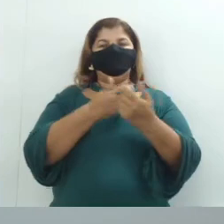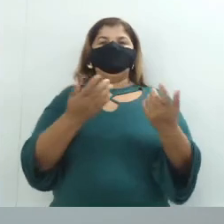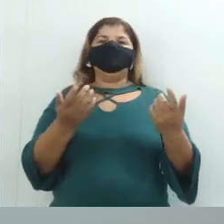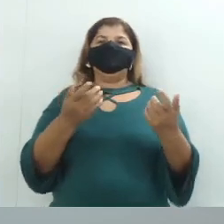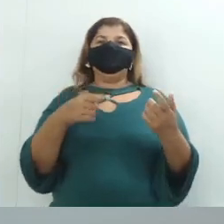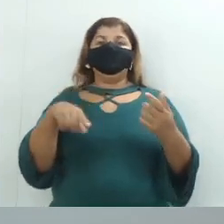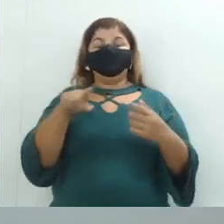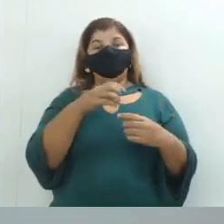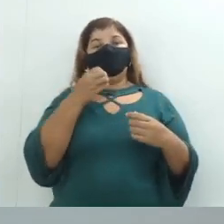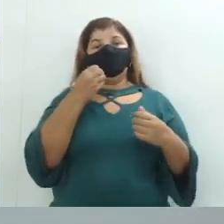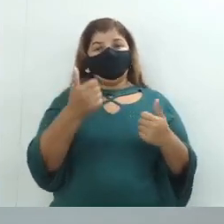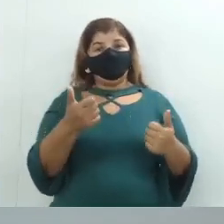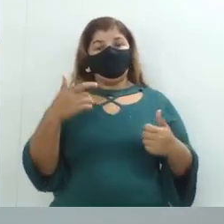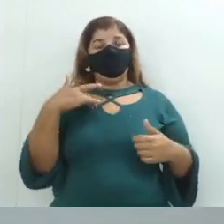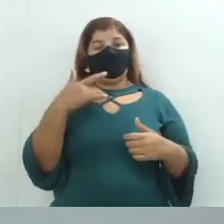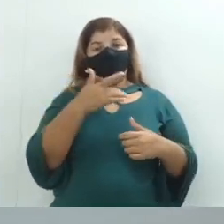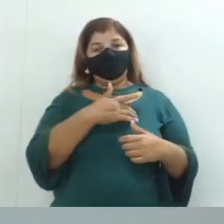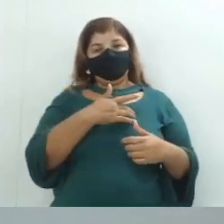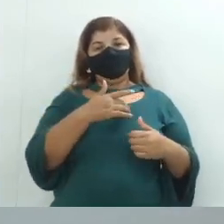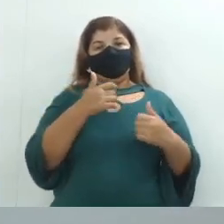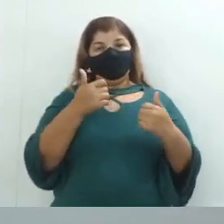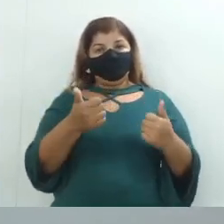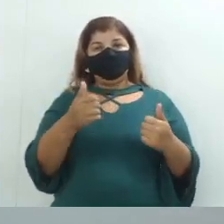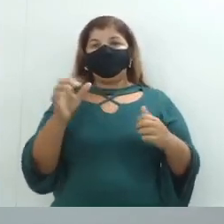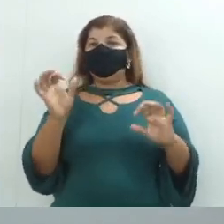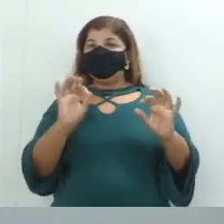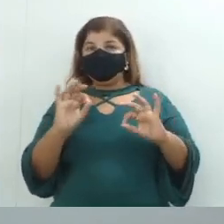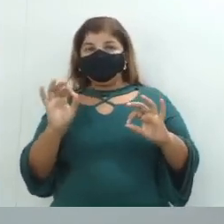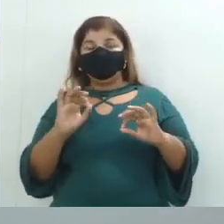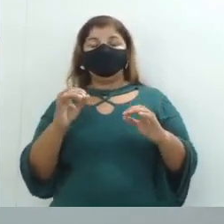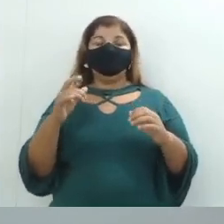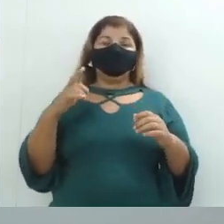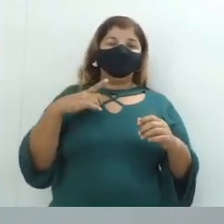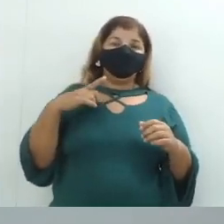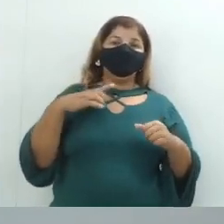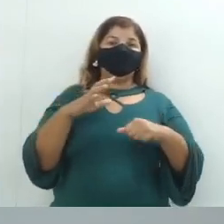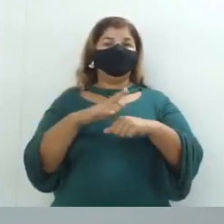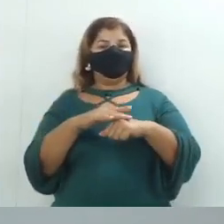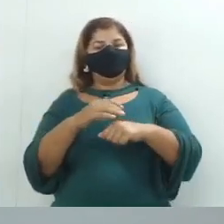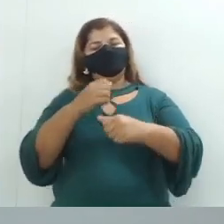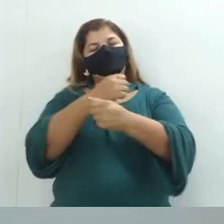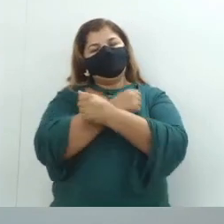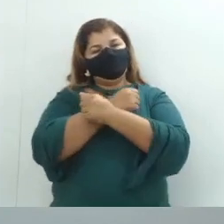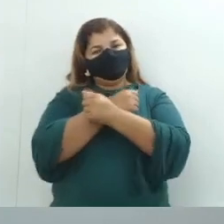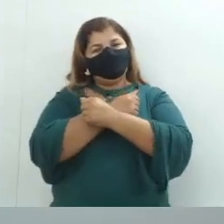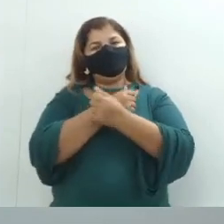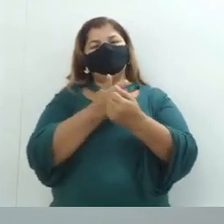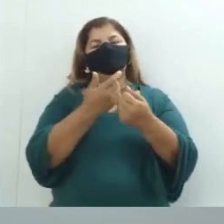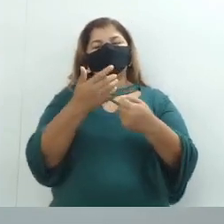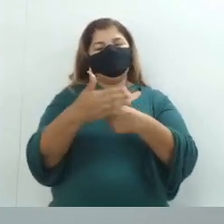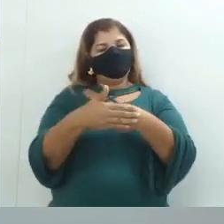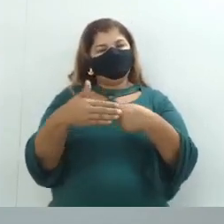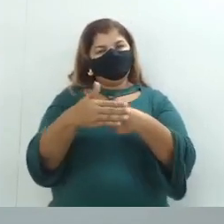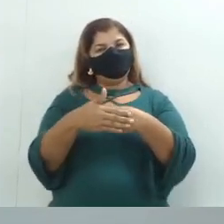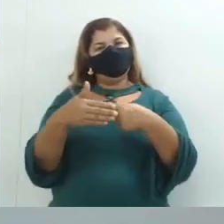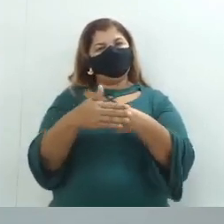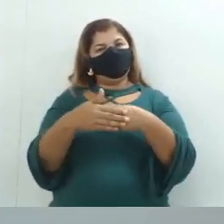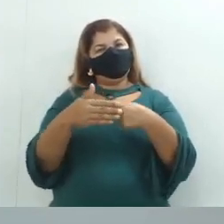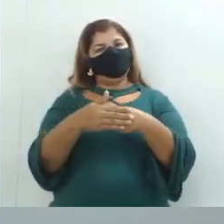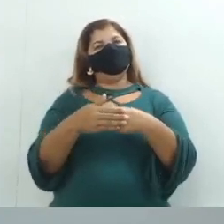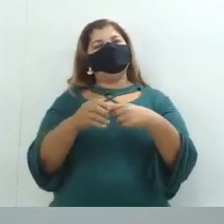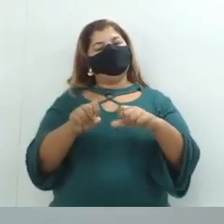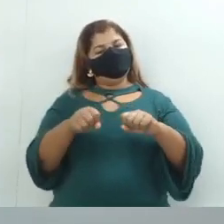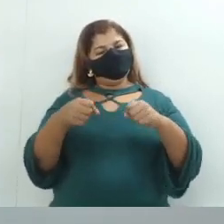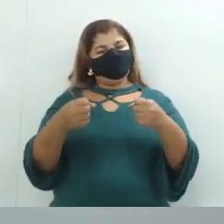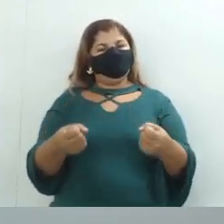de que tudo esteja bem, e para quem não esteja bem, para quem não está bem, nosso abraço, né, consolador, reconfortante, para que